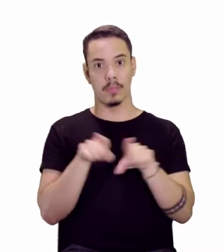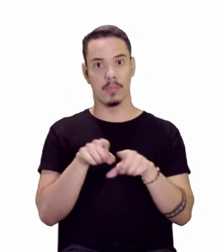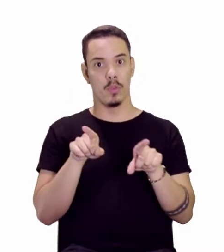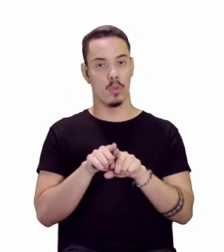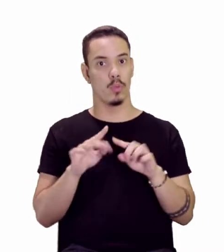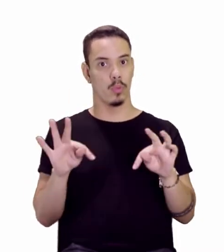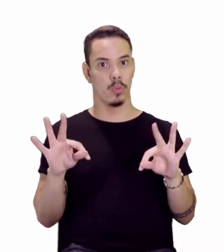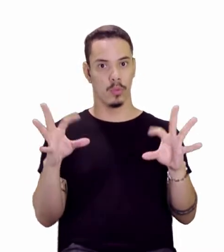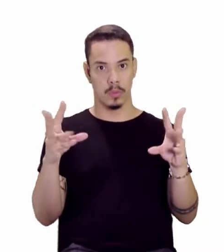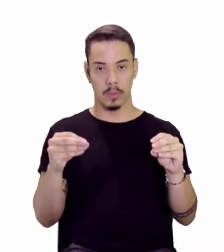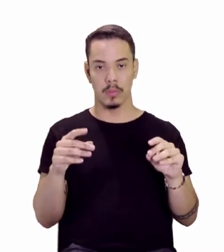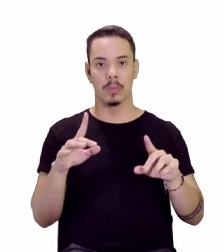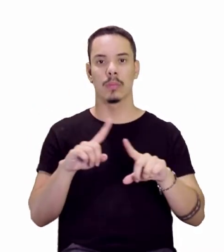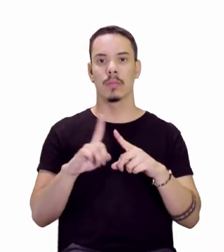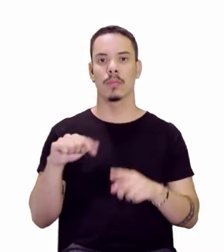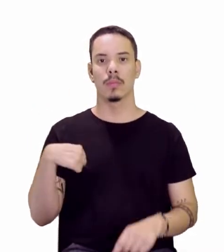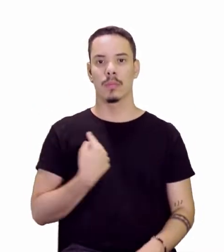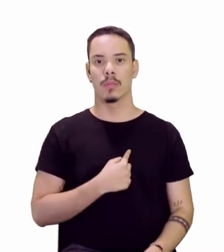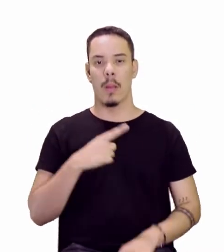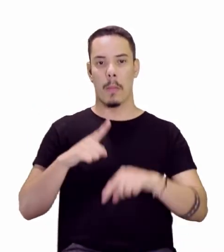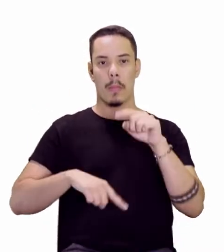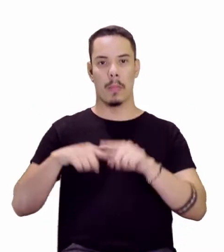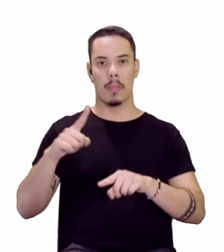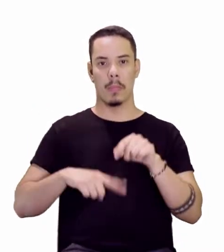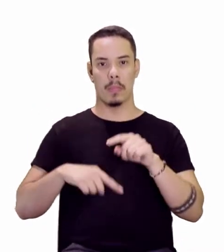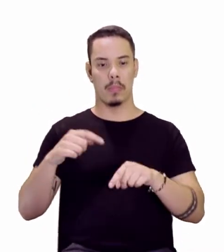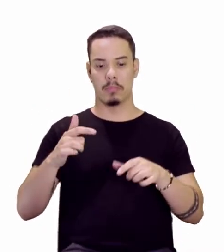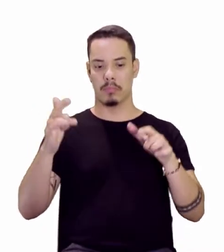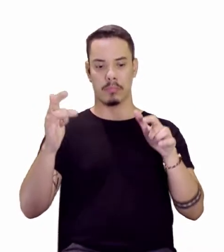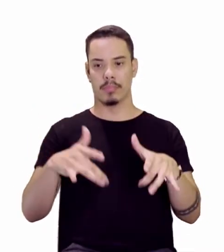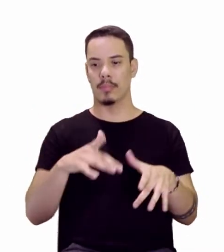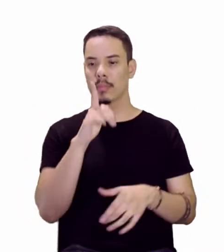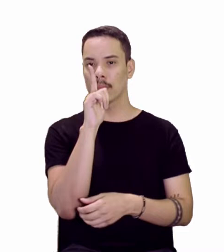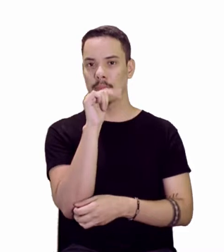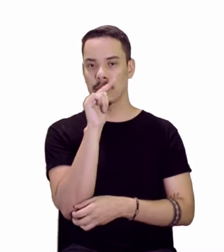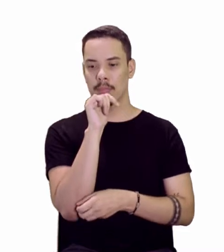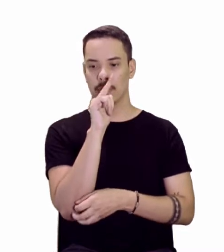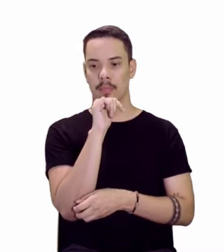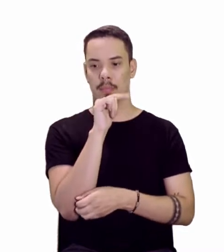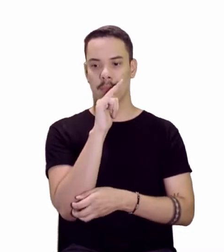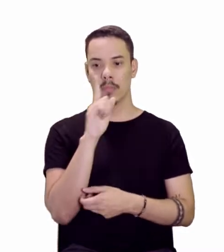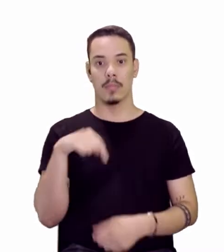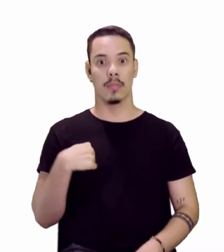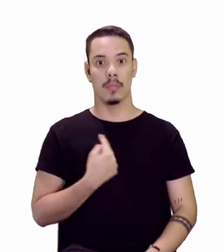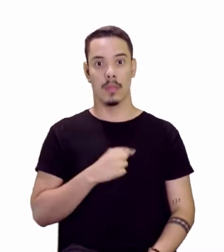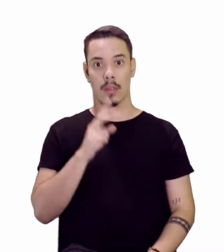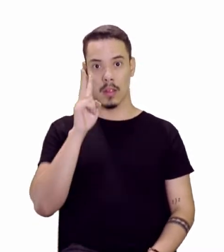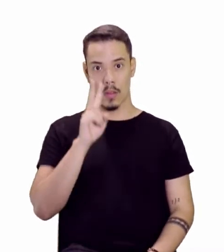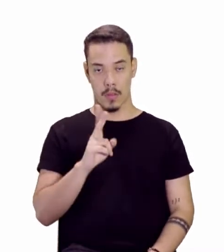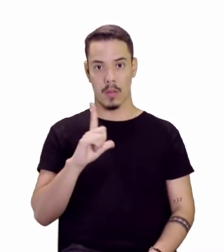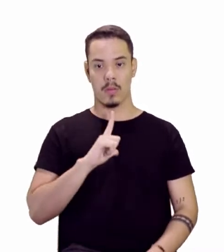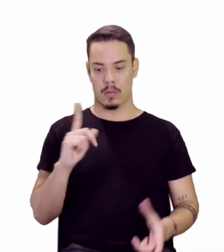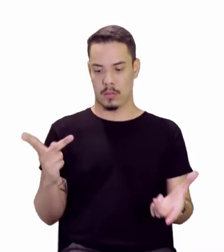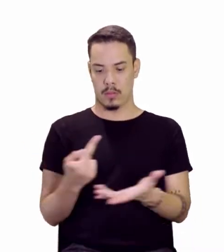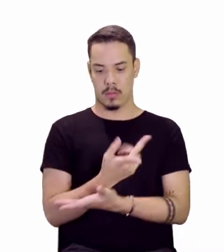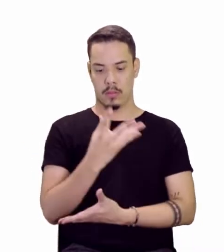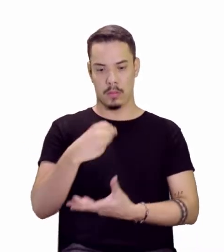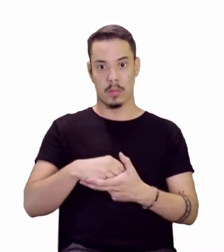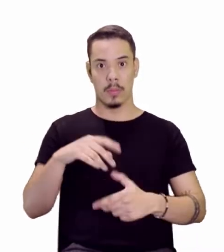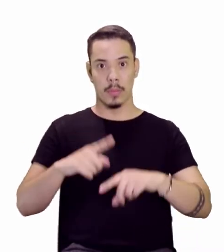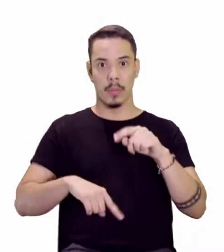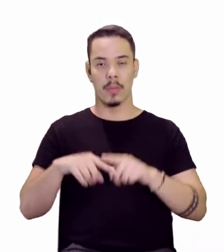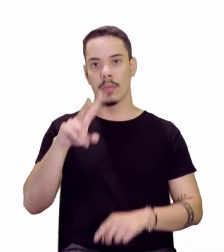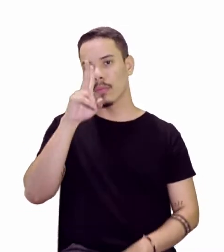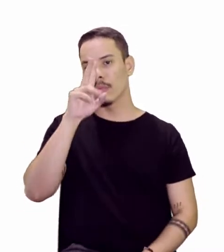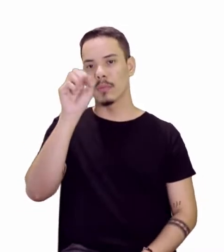tal. Quando mergulhamos um objeto em um líquido, verificamos que o líquido exerce sobre o objeto uma força